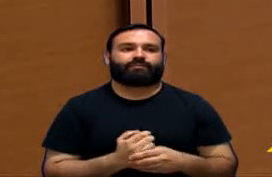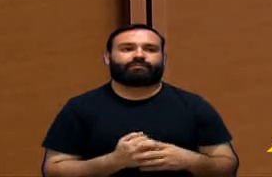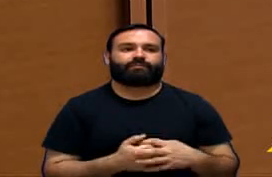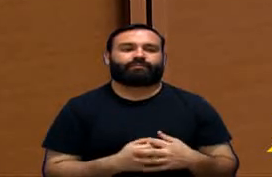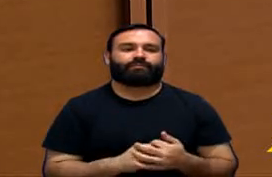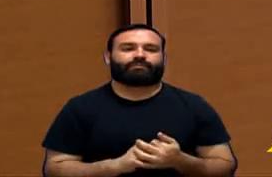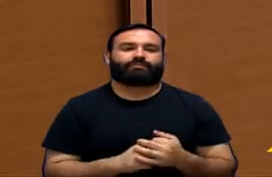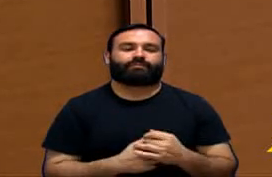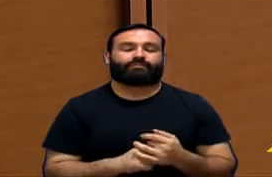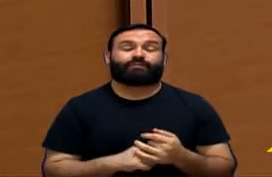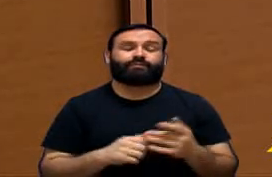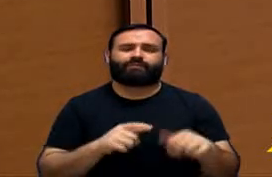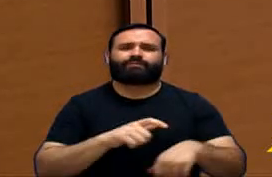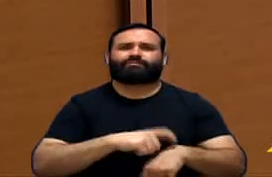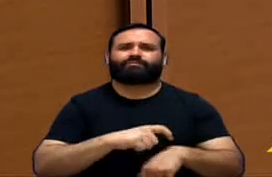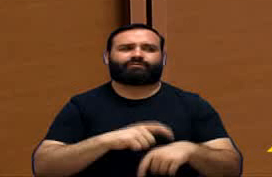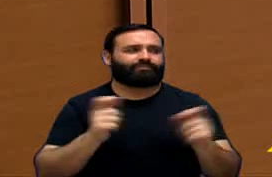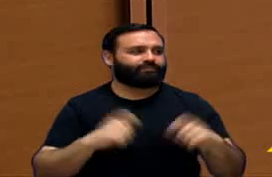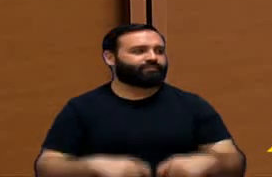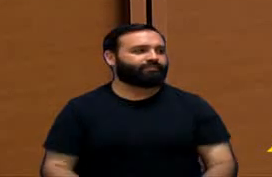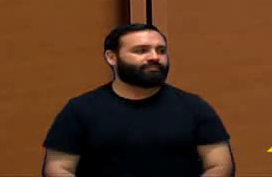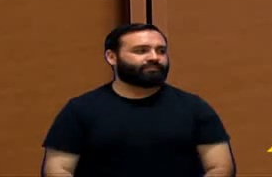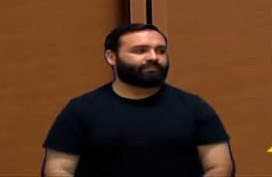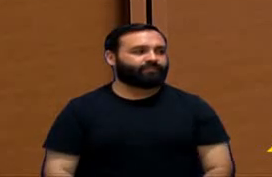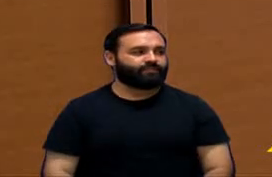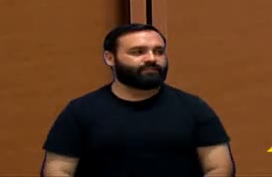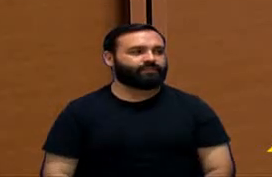então ainda tem tempo ainda